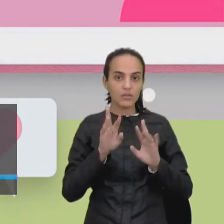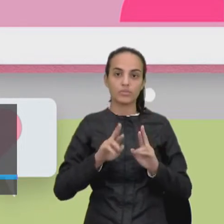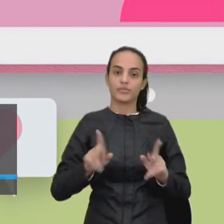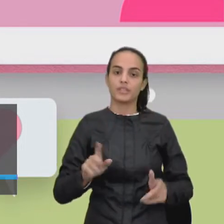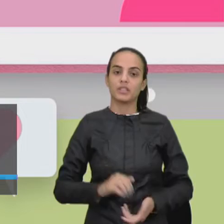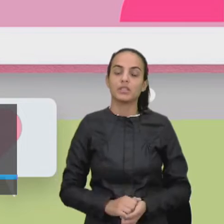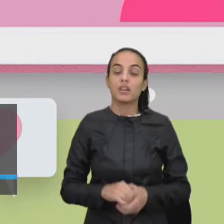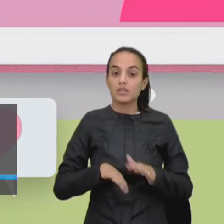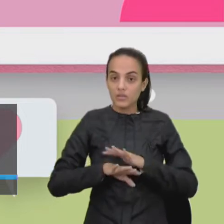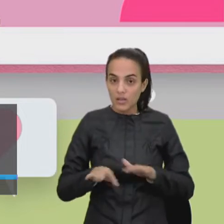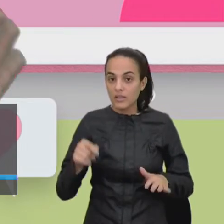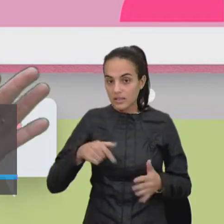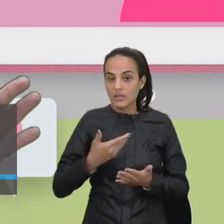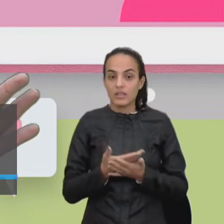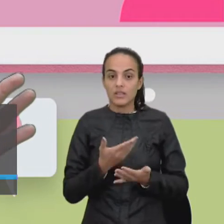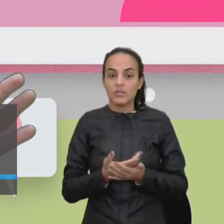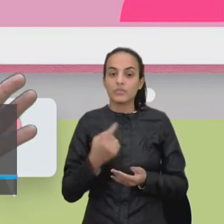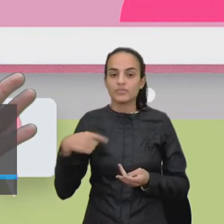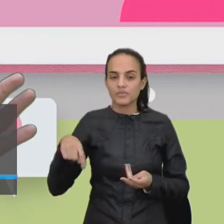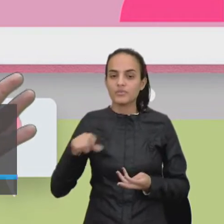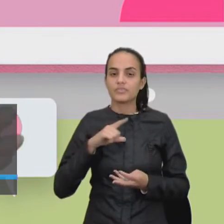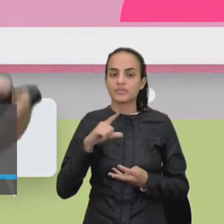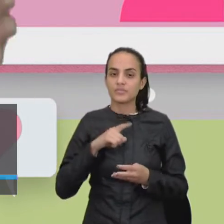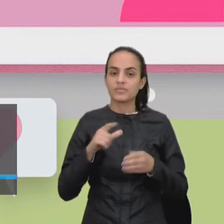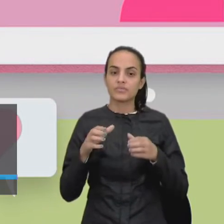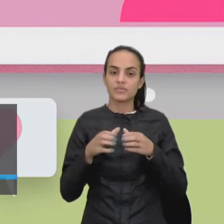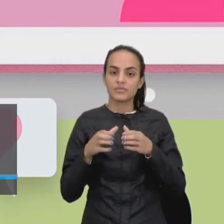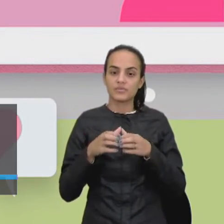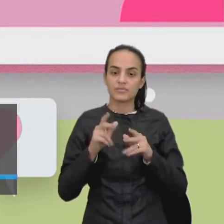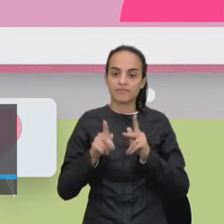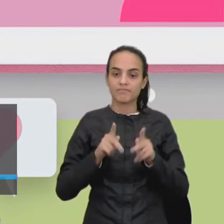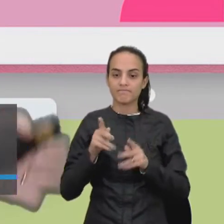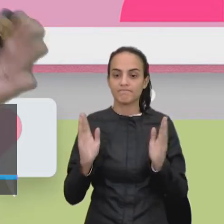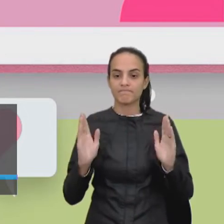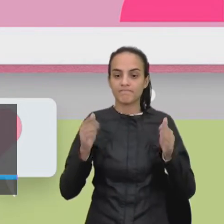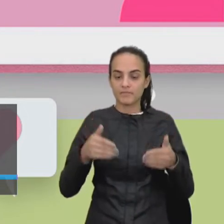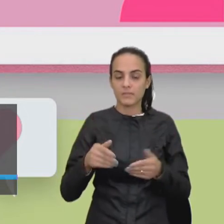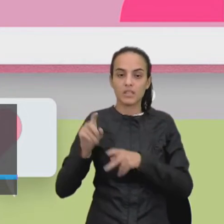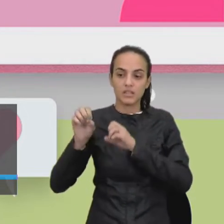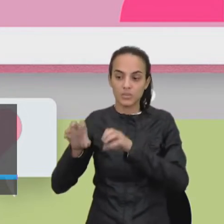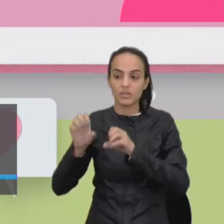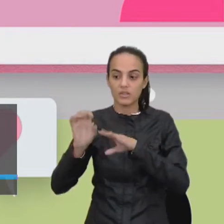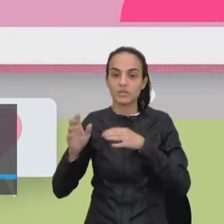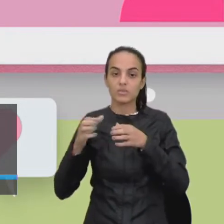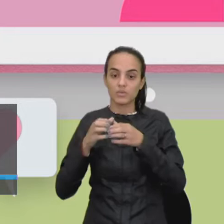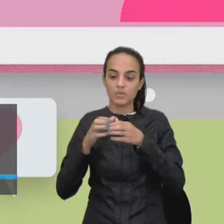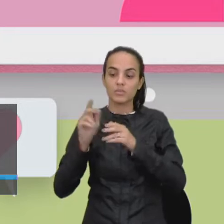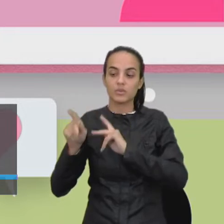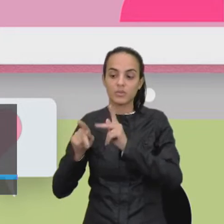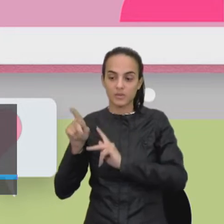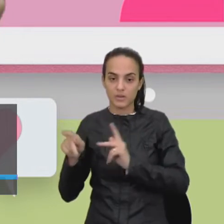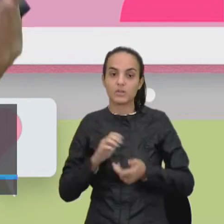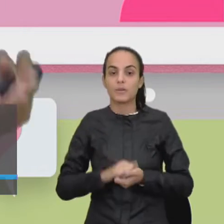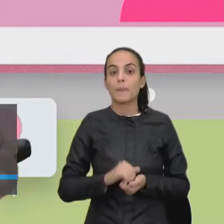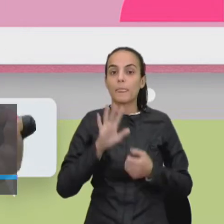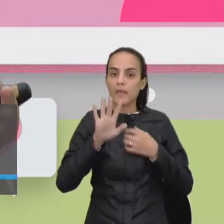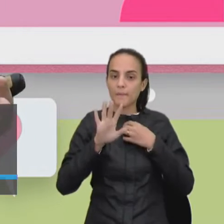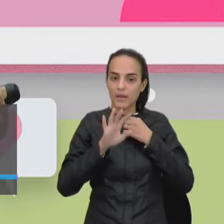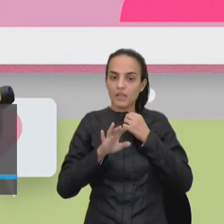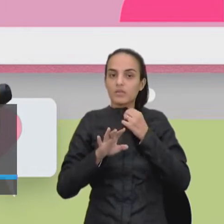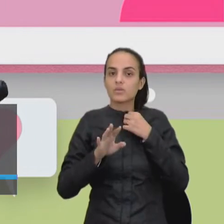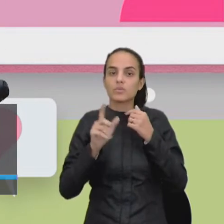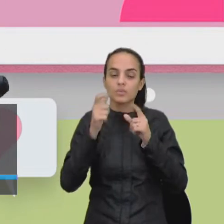aqui na nossa aula já temos no mesmo público, o público da educação, o público de professores, que é o público-alvo, só que